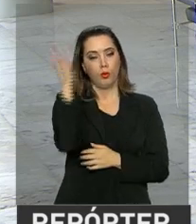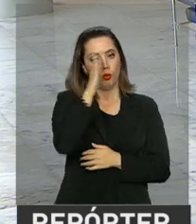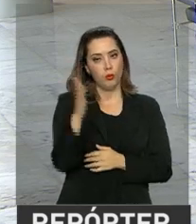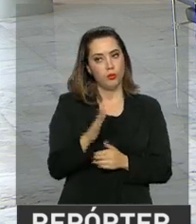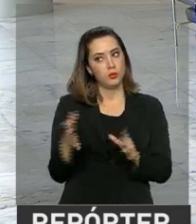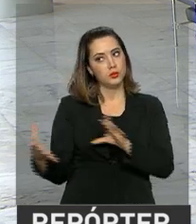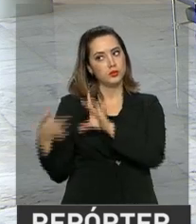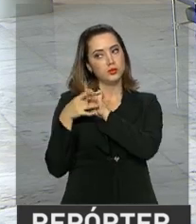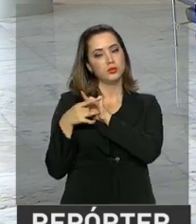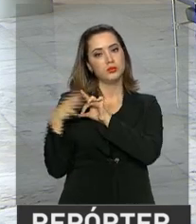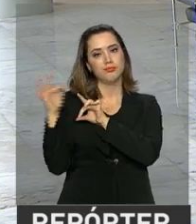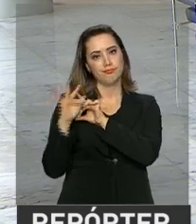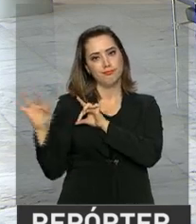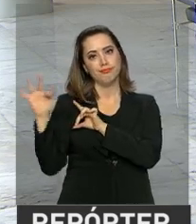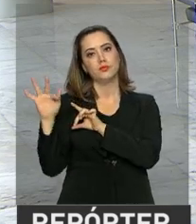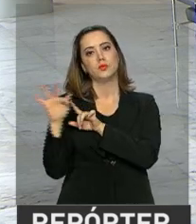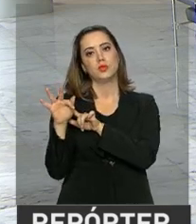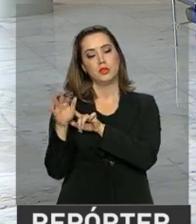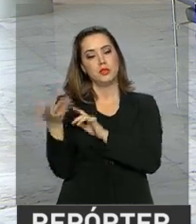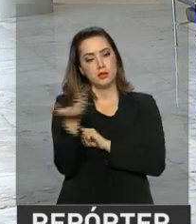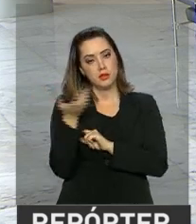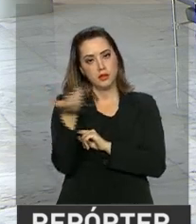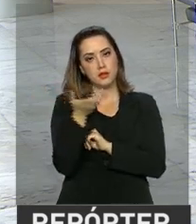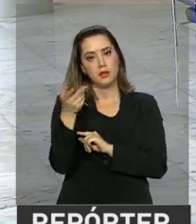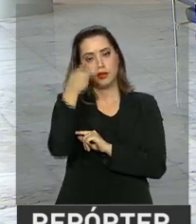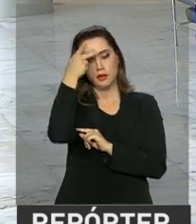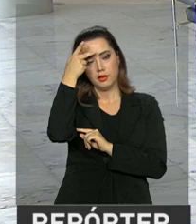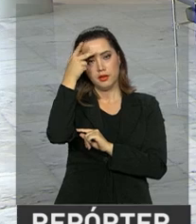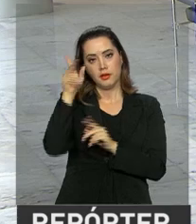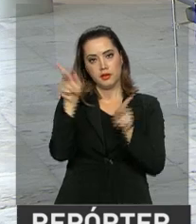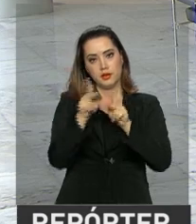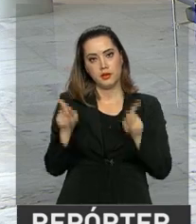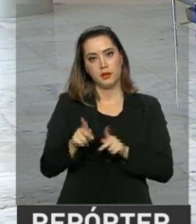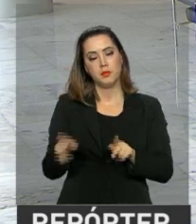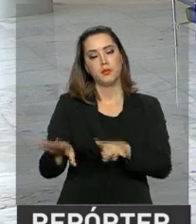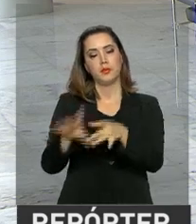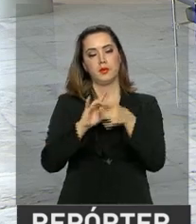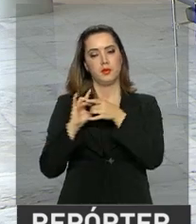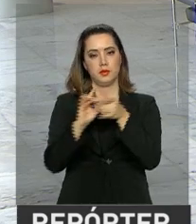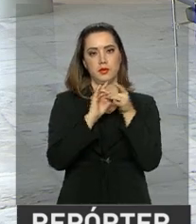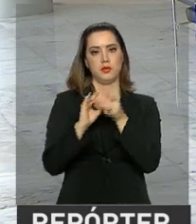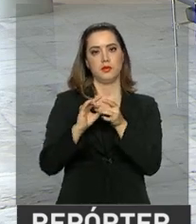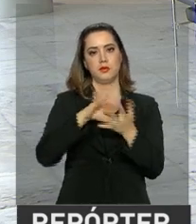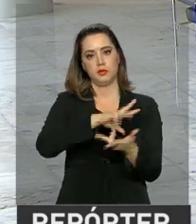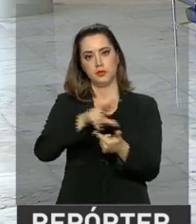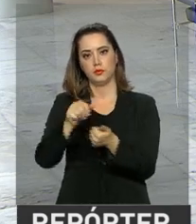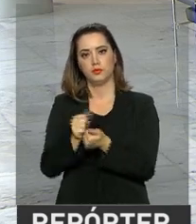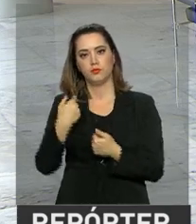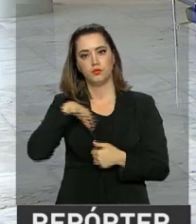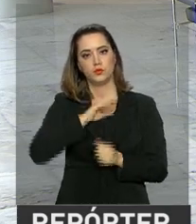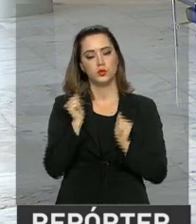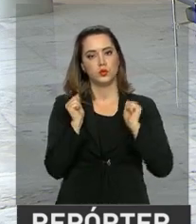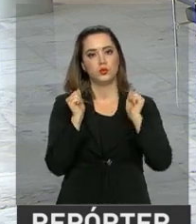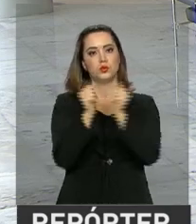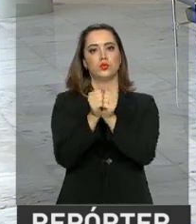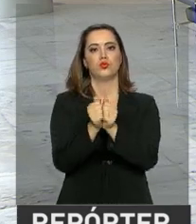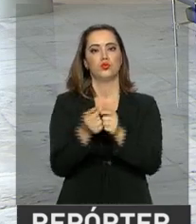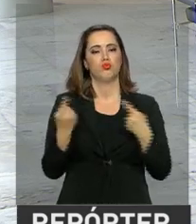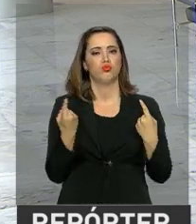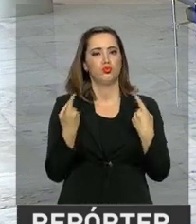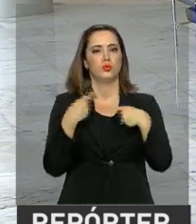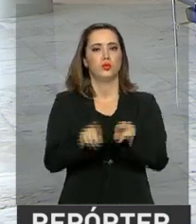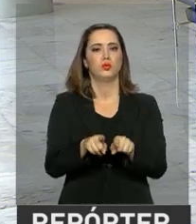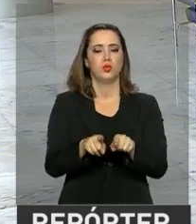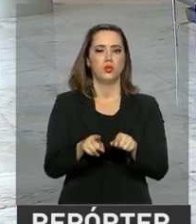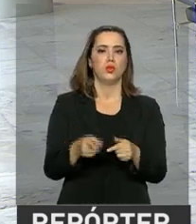os que desejam e lutam pela paz e harmonia no mundo. Estamos juntos contra a intolerância e a barbárie. E nas